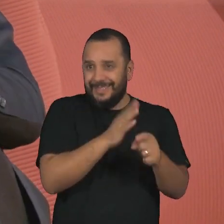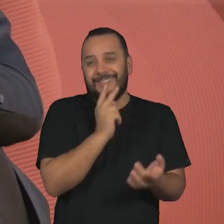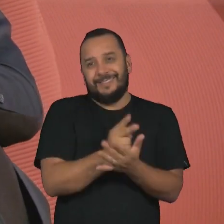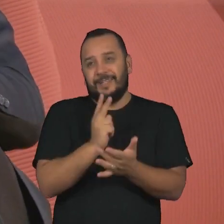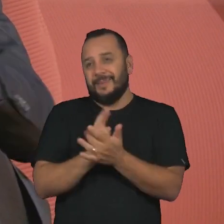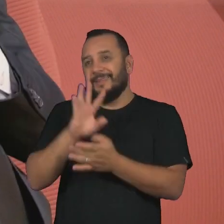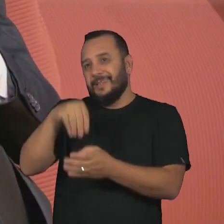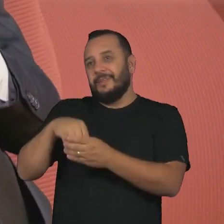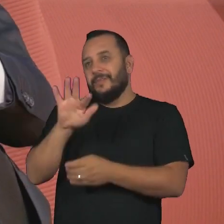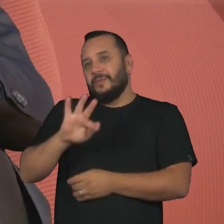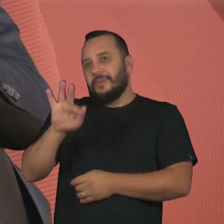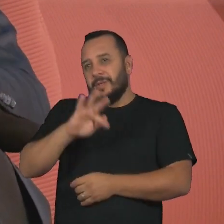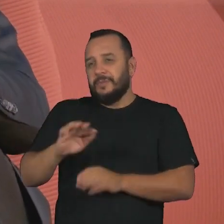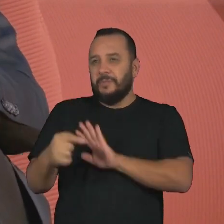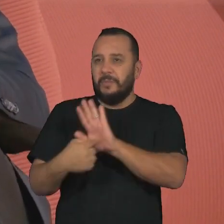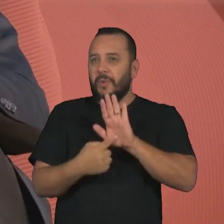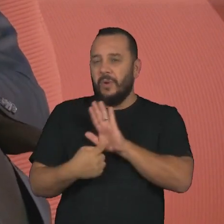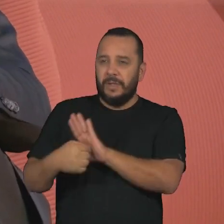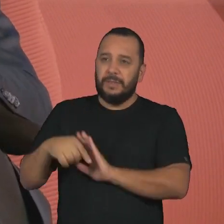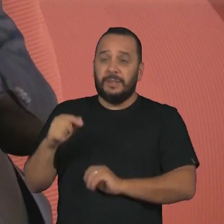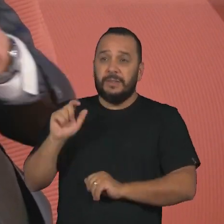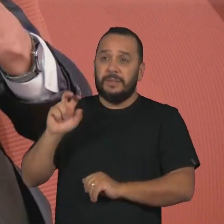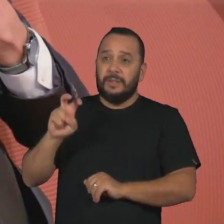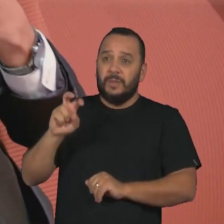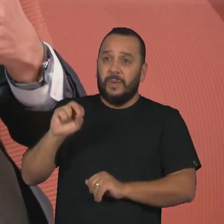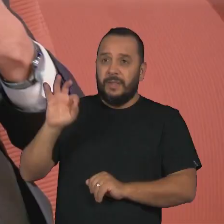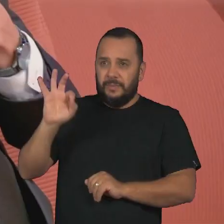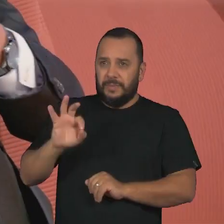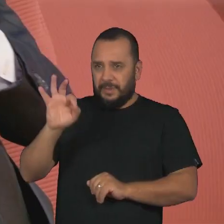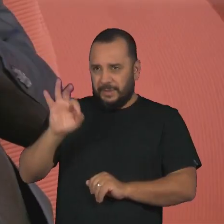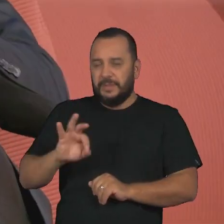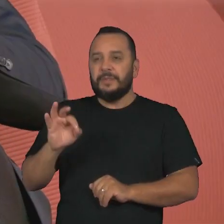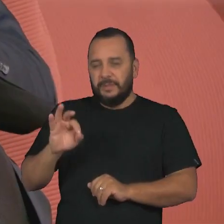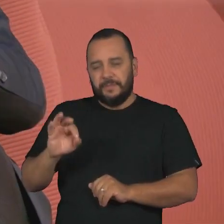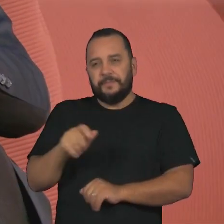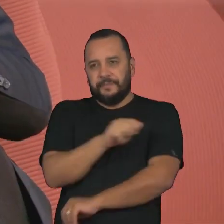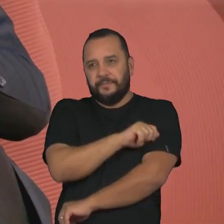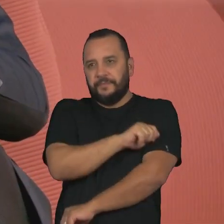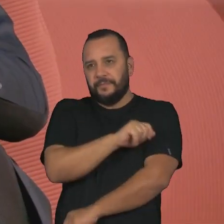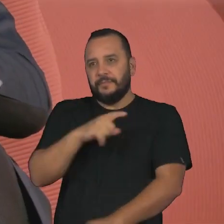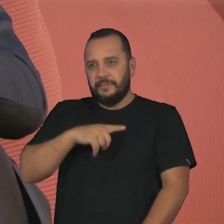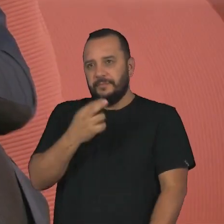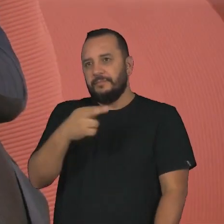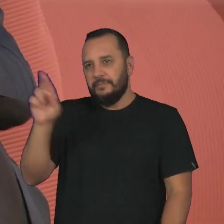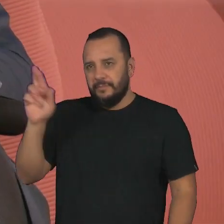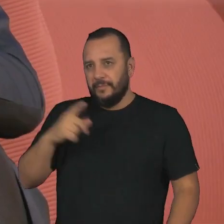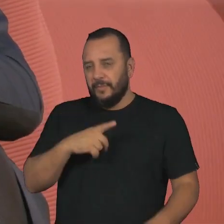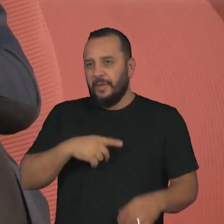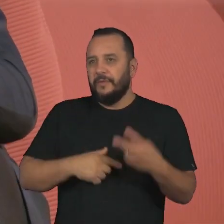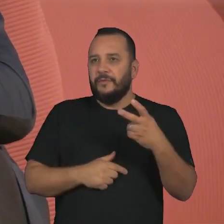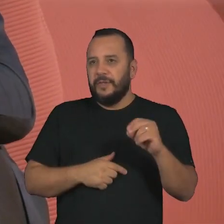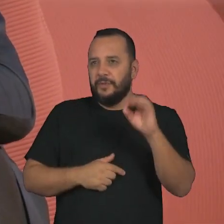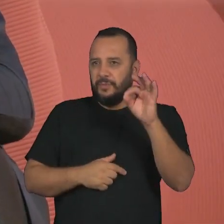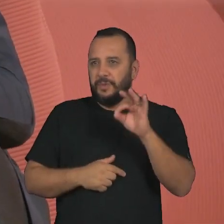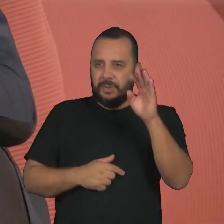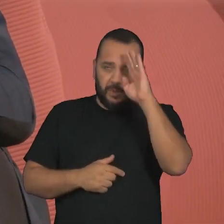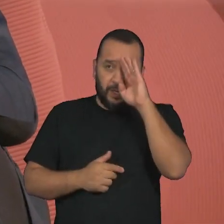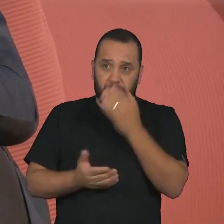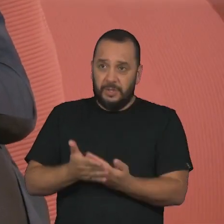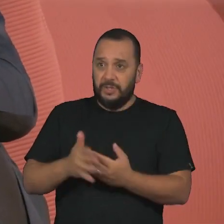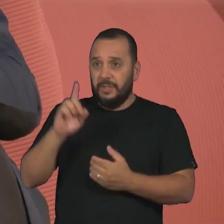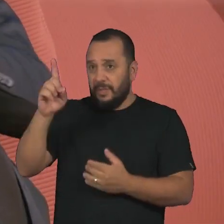em geral, diz assim que eu acho que metade dos alunos tem alguma religião, depois a maioria, uns 20%, não creem em